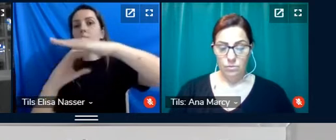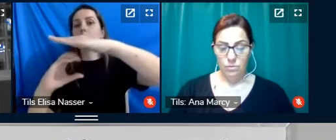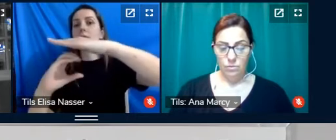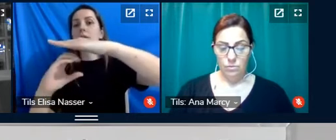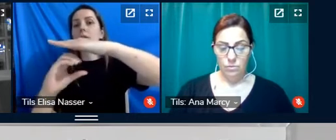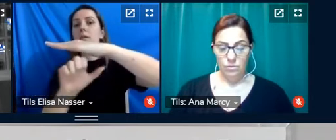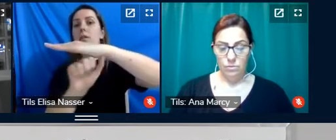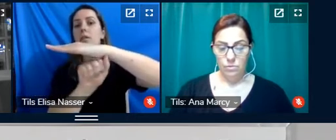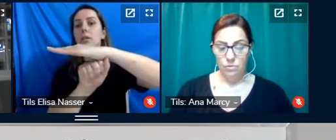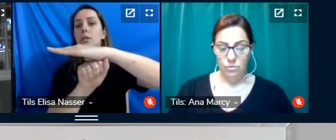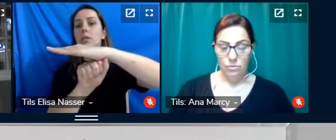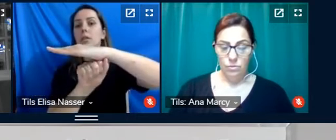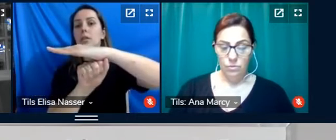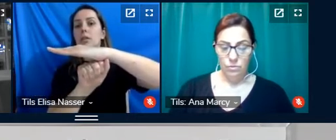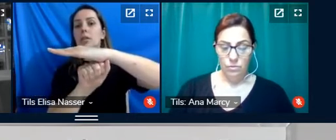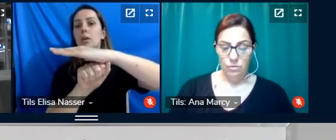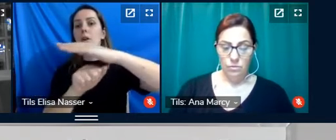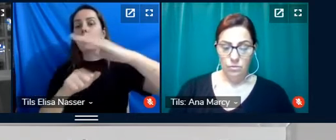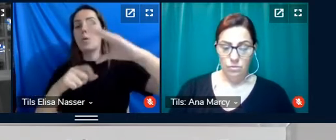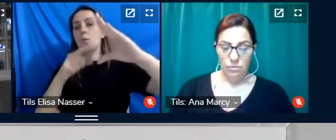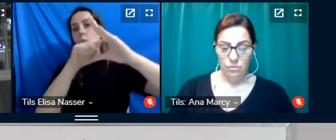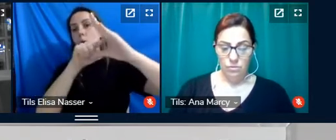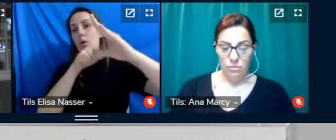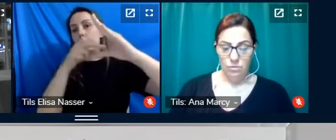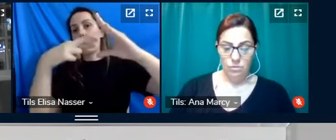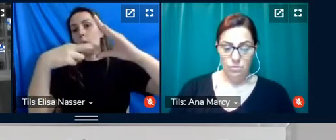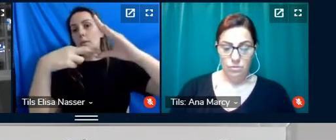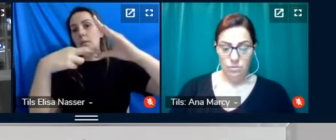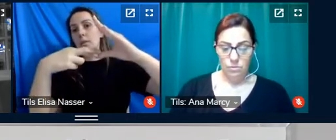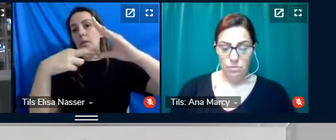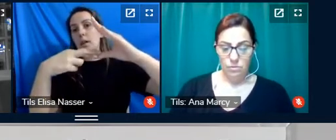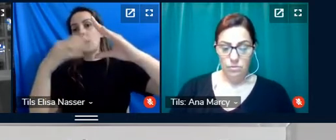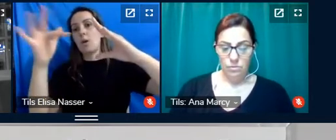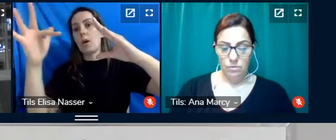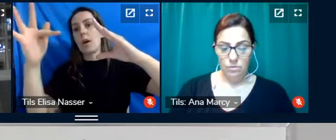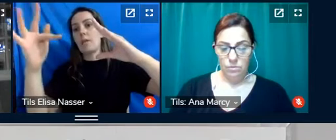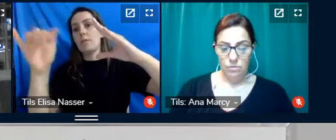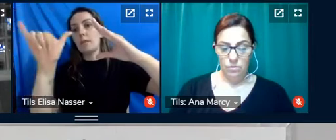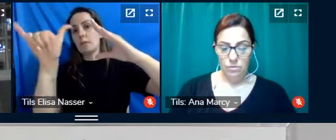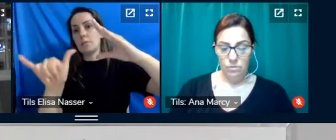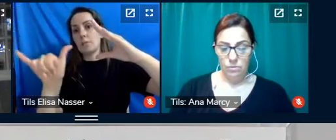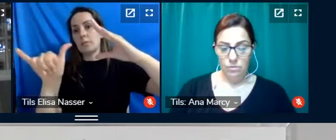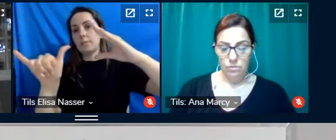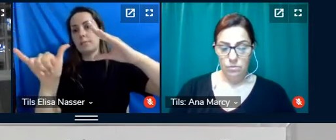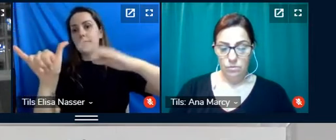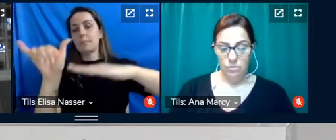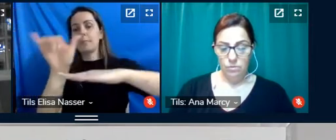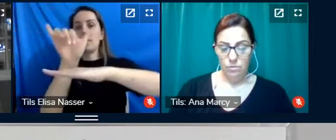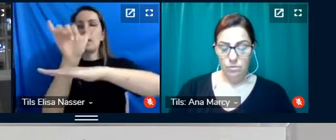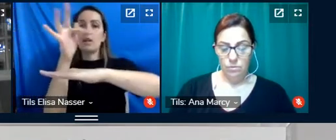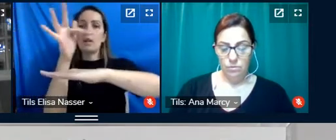cateto oposto? Se o alfa está aqui, Fy. Quem é o cateto adjacente?